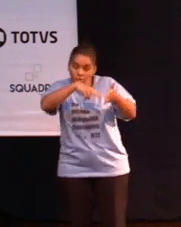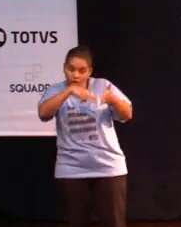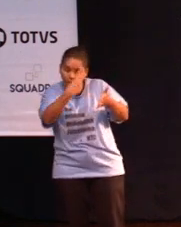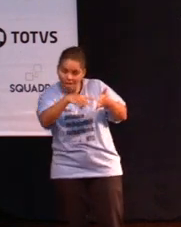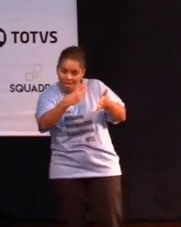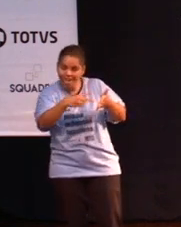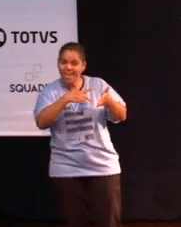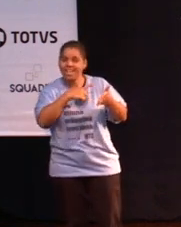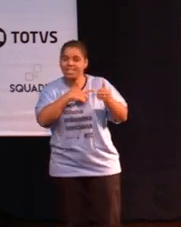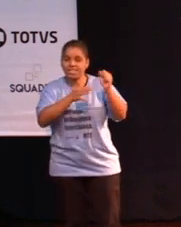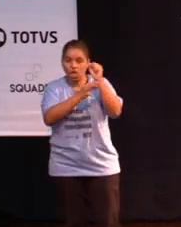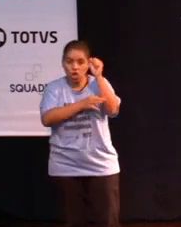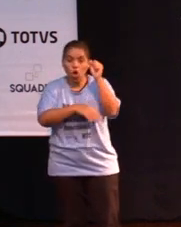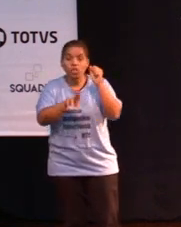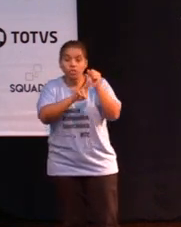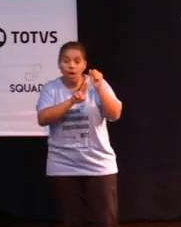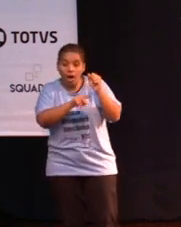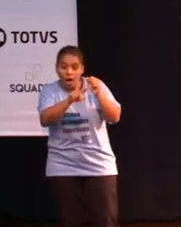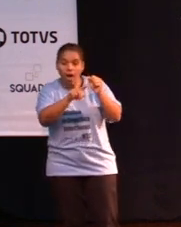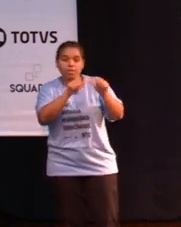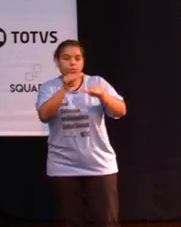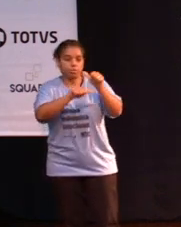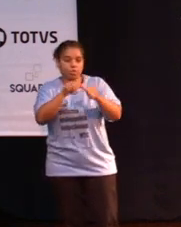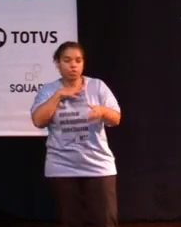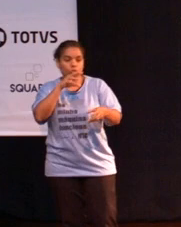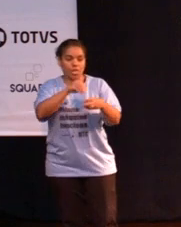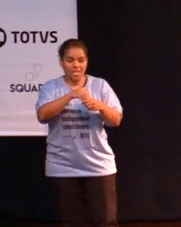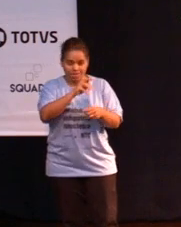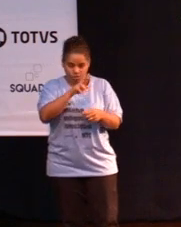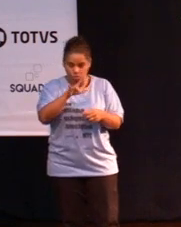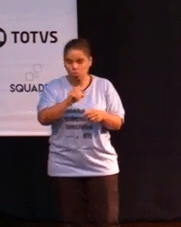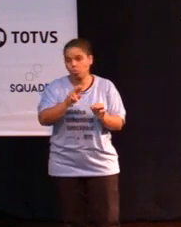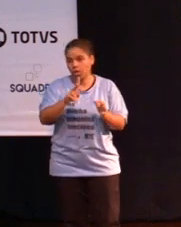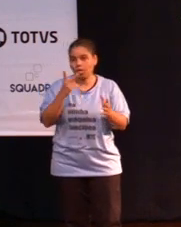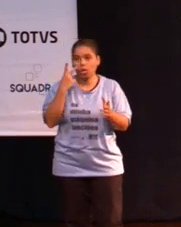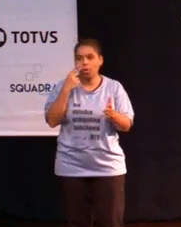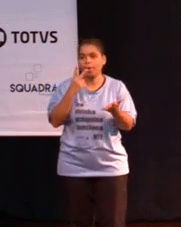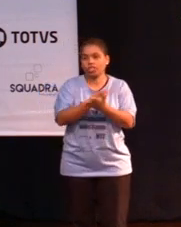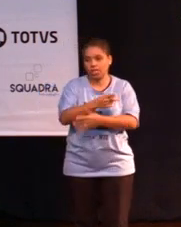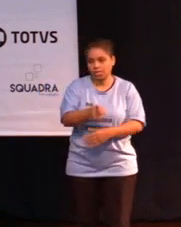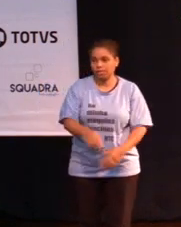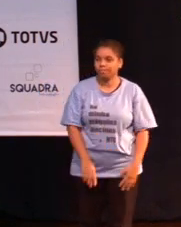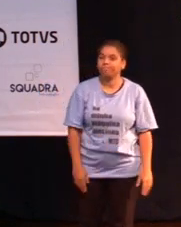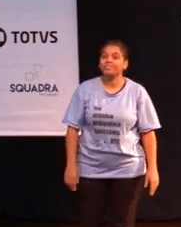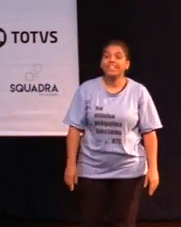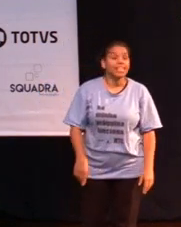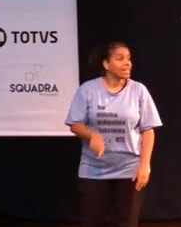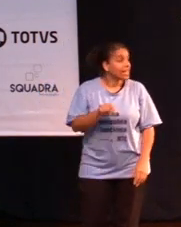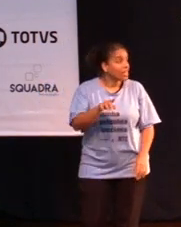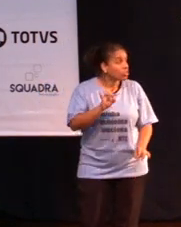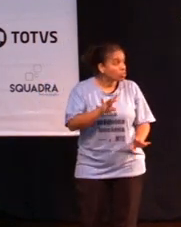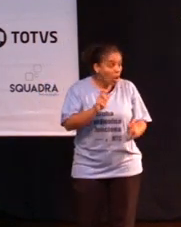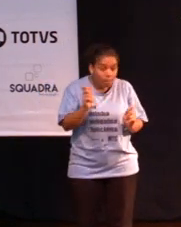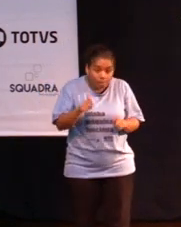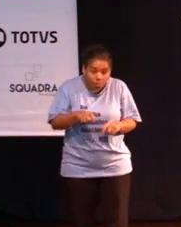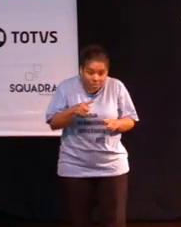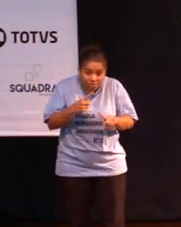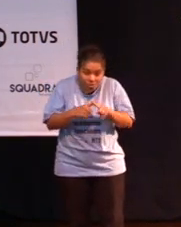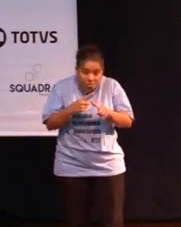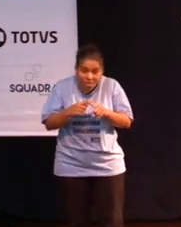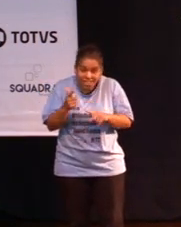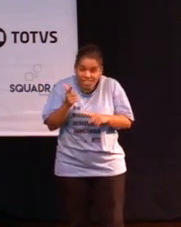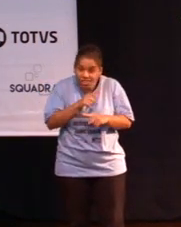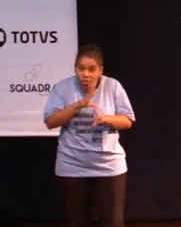código e aplicar as modificações em sua estrutura normalmente é assim isso só é possível a gente porque a gente